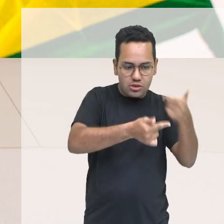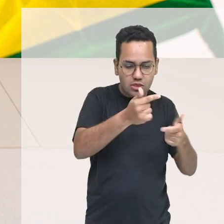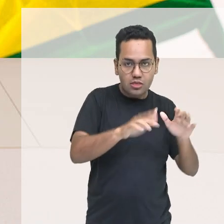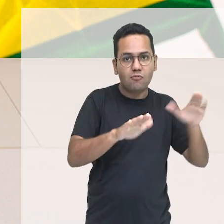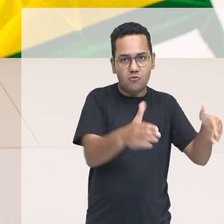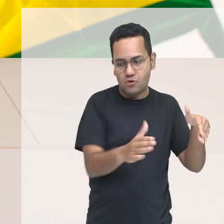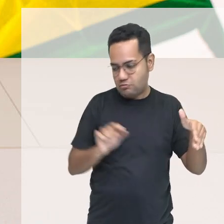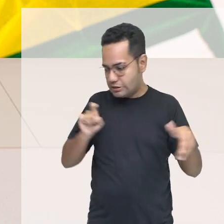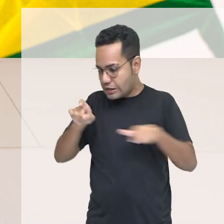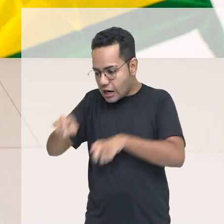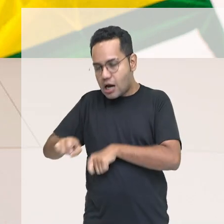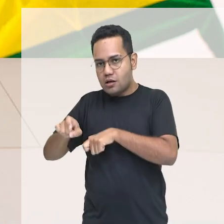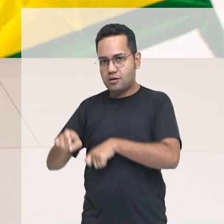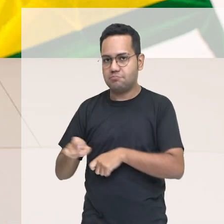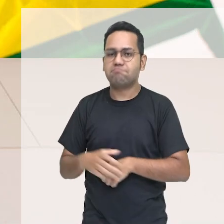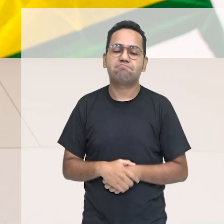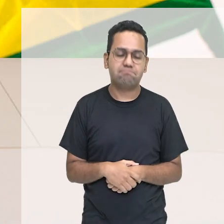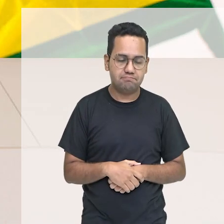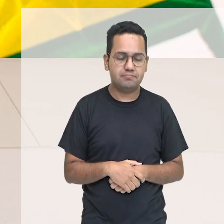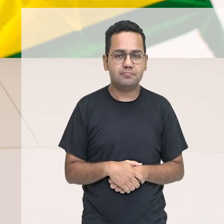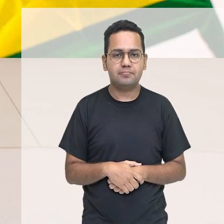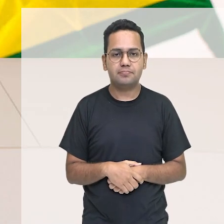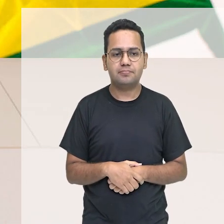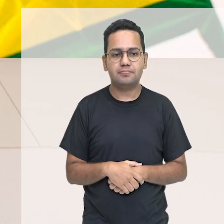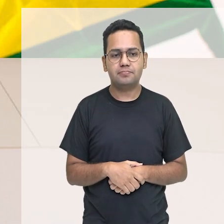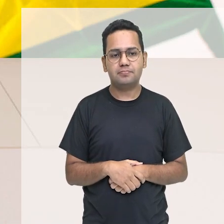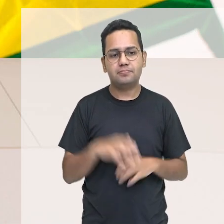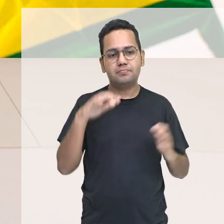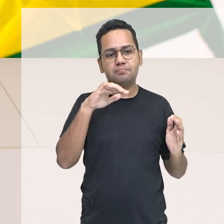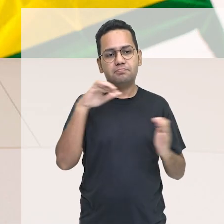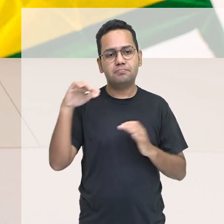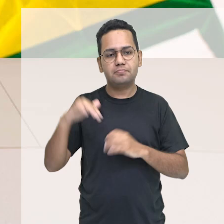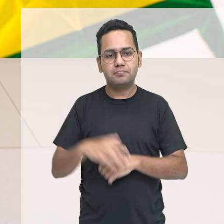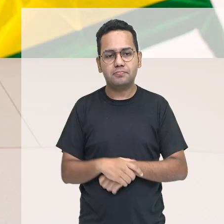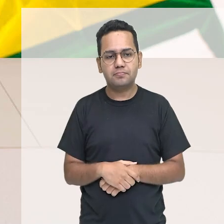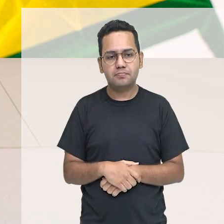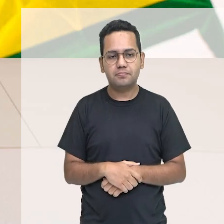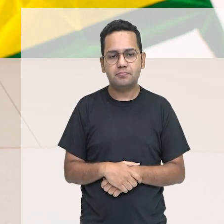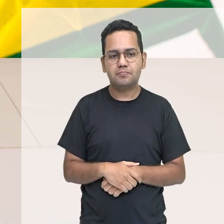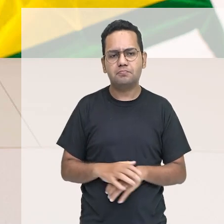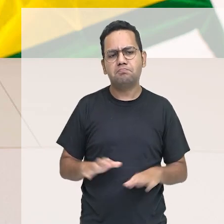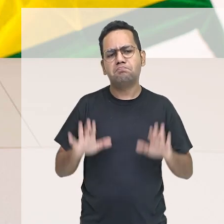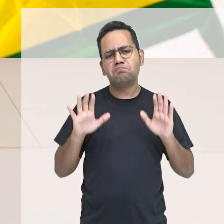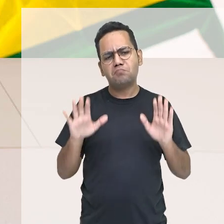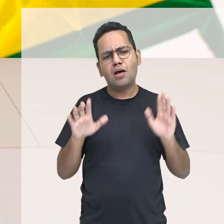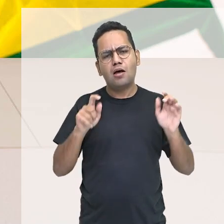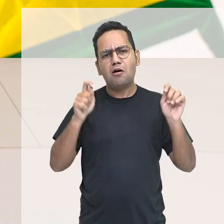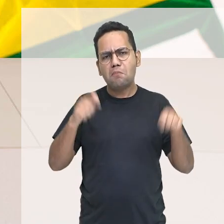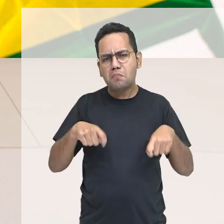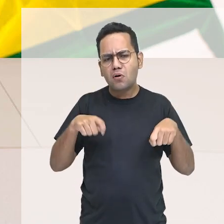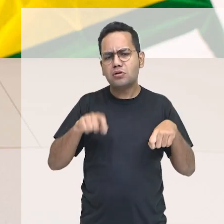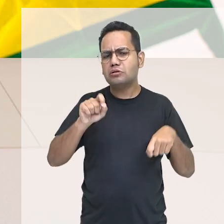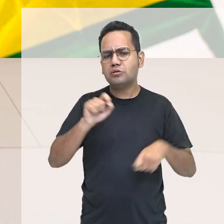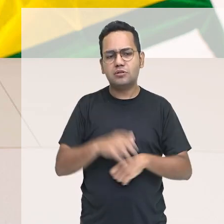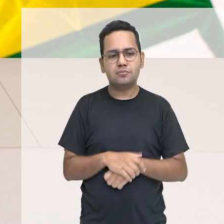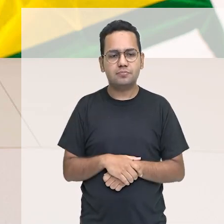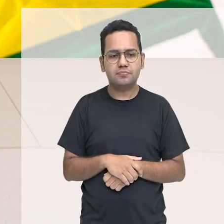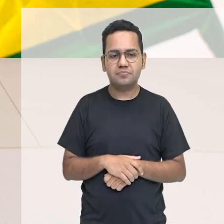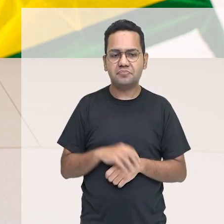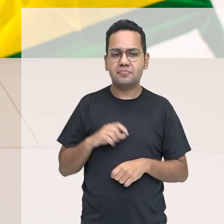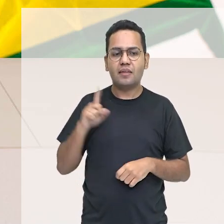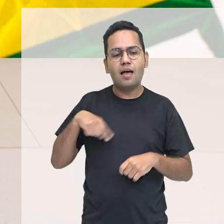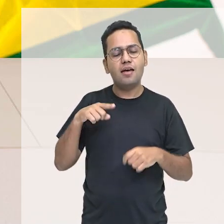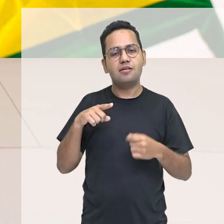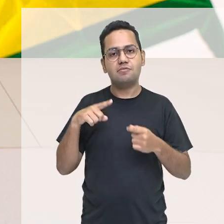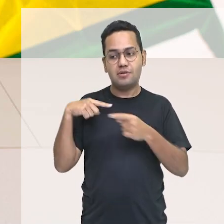na continuidade nós vamos ver também que pode ser exercido e explicado como uma herança, isso lá